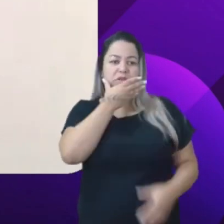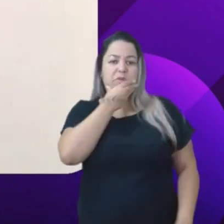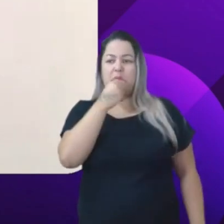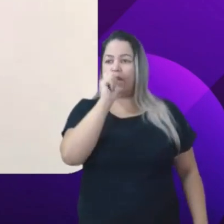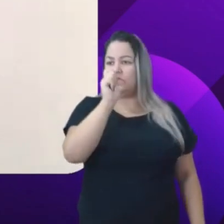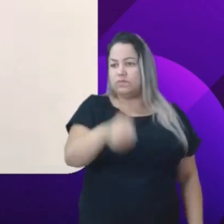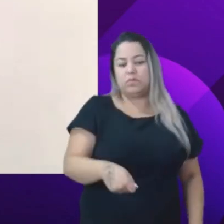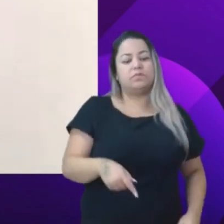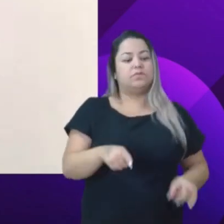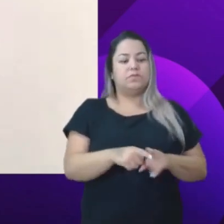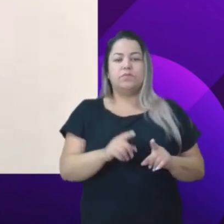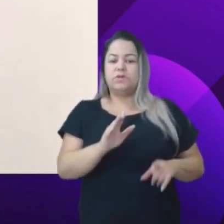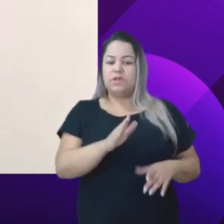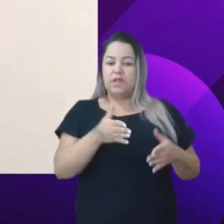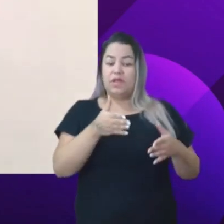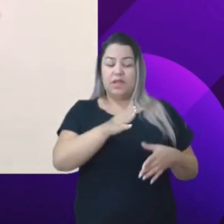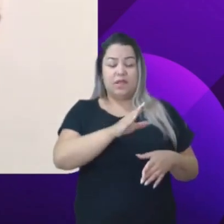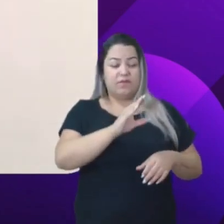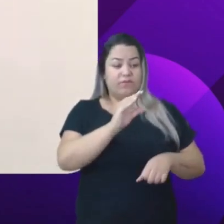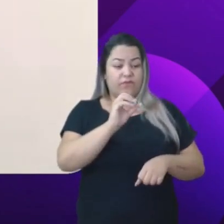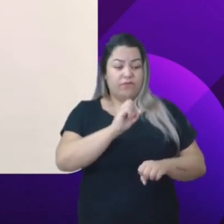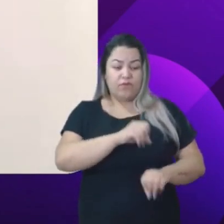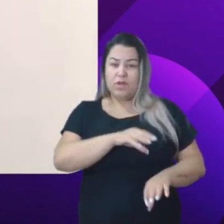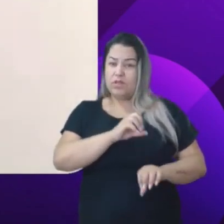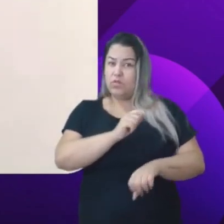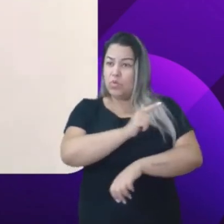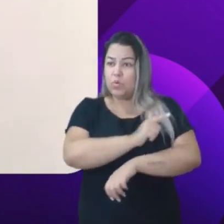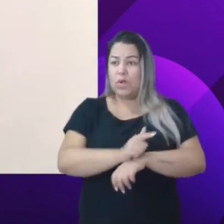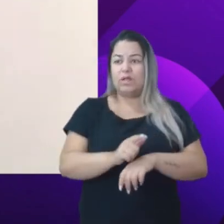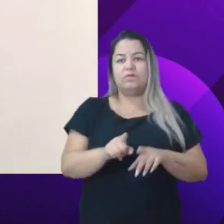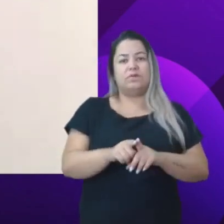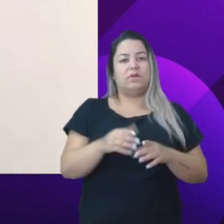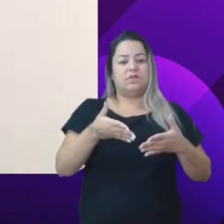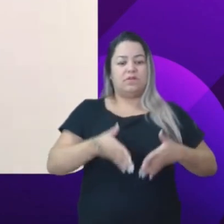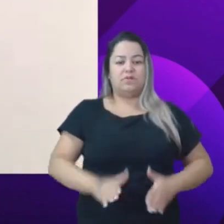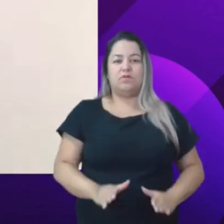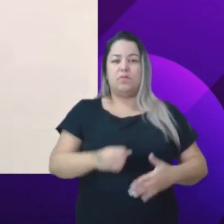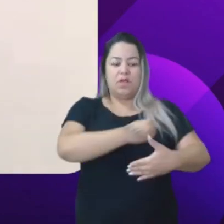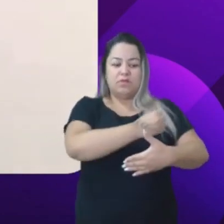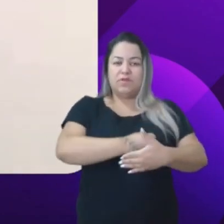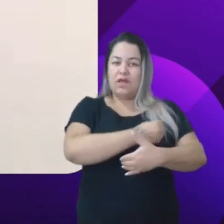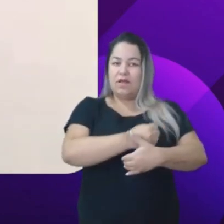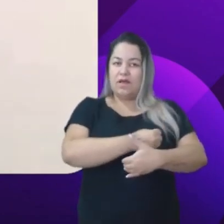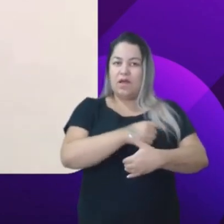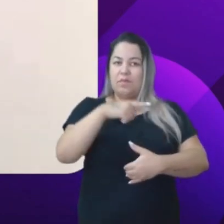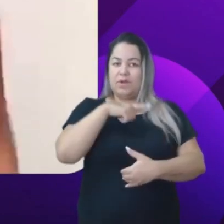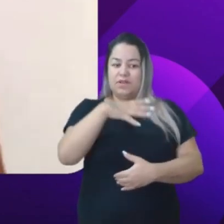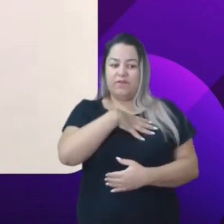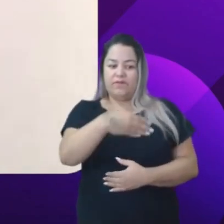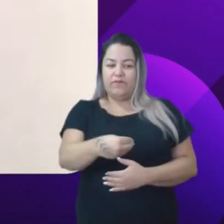normal, porque ele foi criado assim, né? E que ela é mulher e que ela nasceu para cozinhar, ter filho e cuidar da